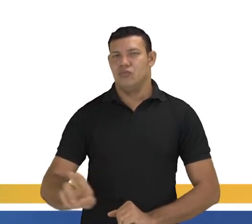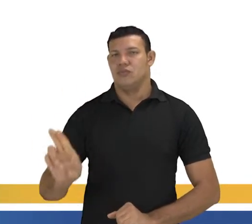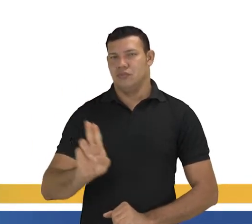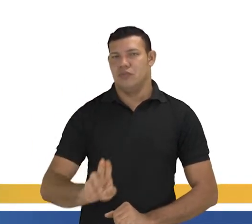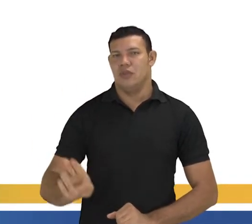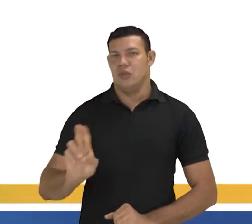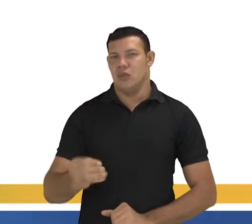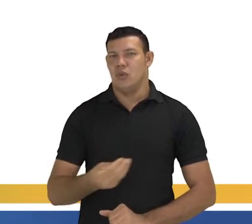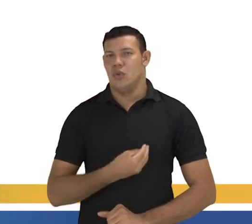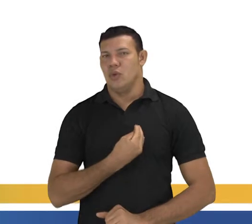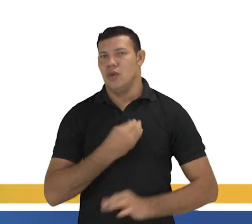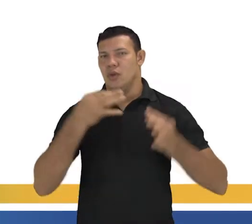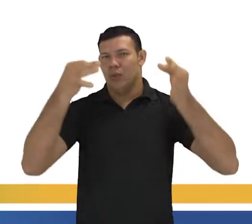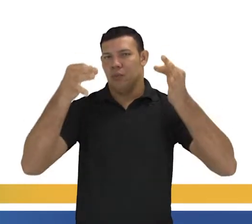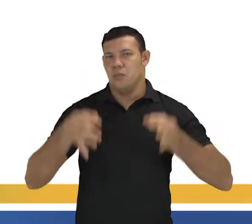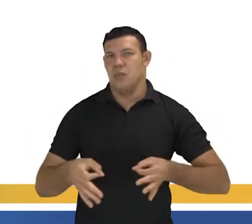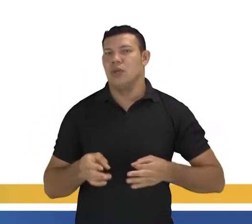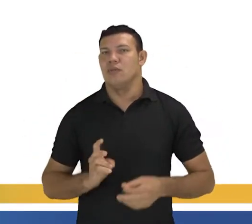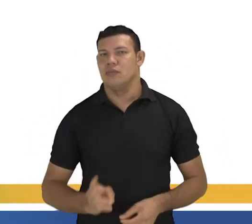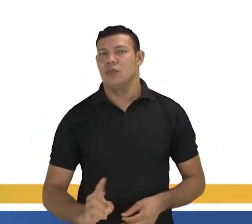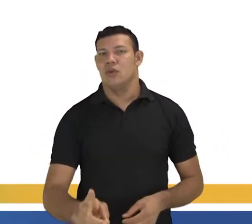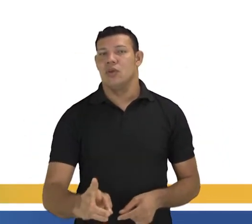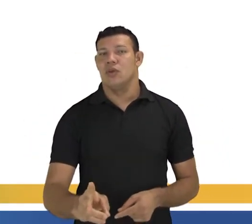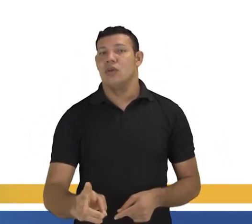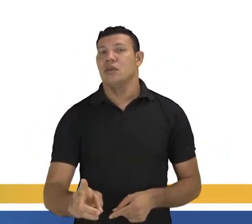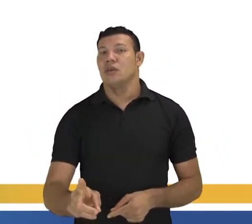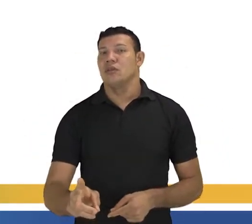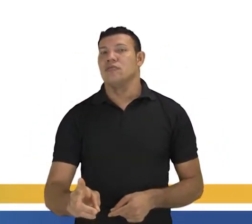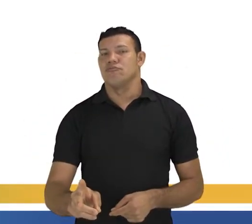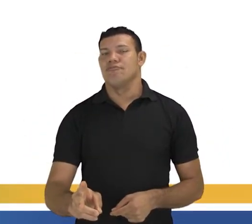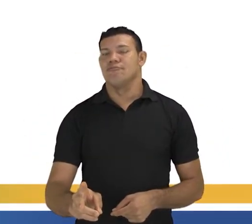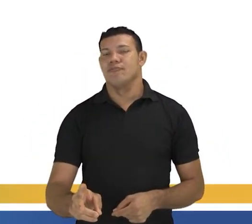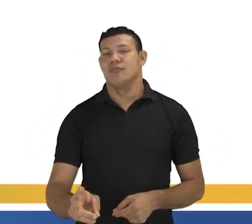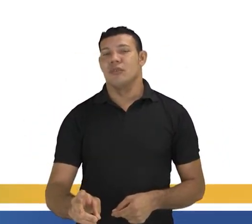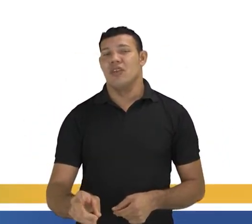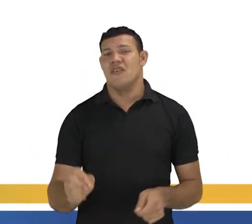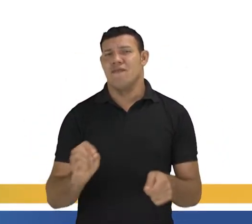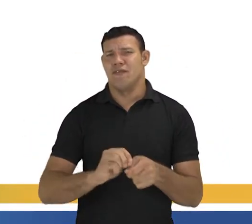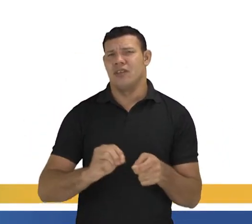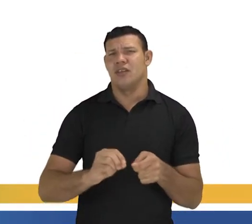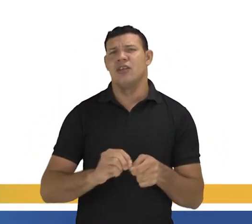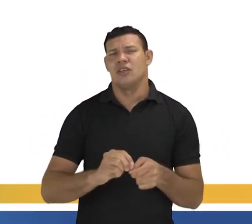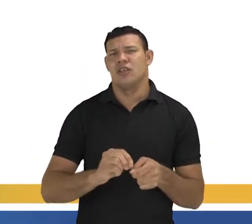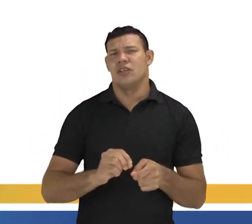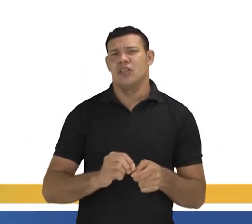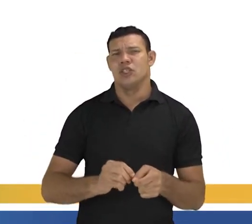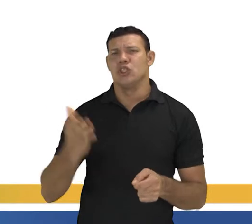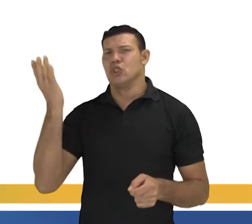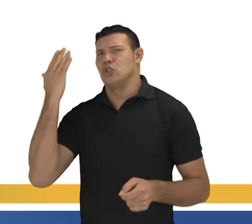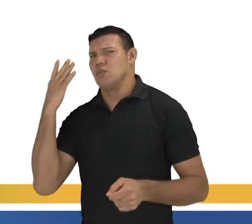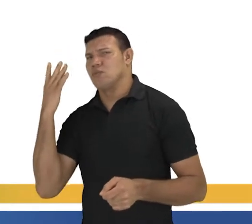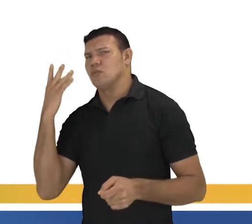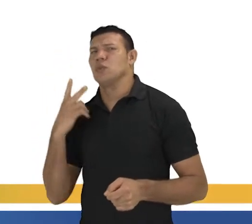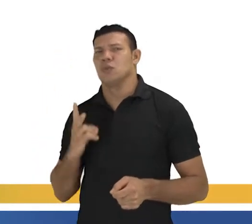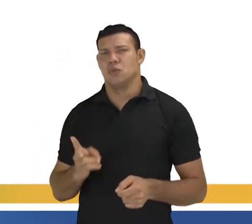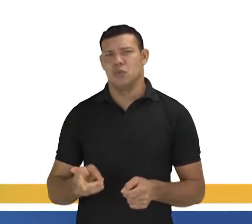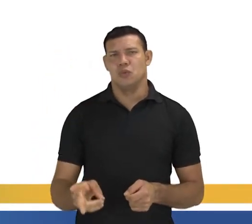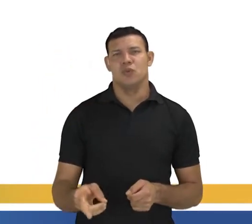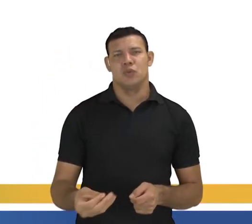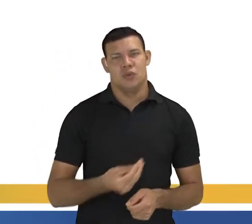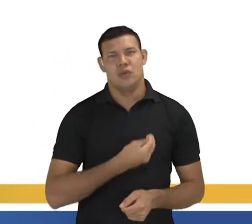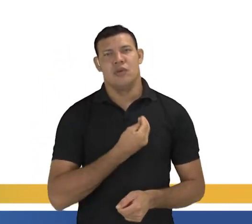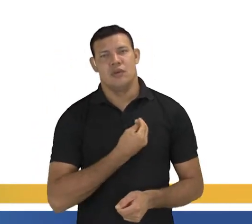e repetida. Essa parte é importante, iniciada no passado e que continua até o presente. Então, diferentemente do